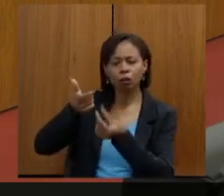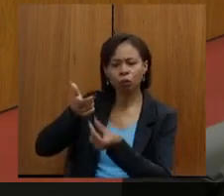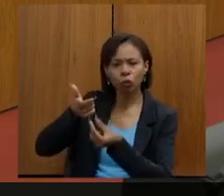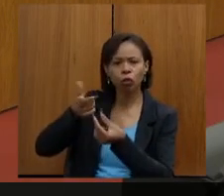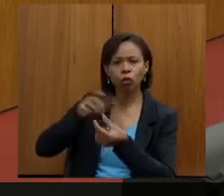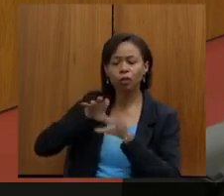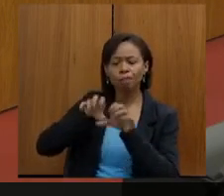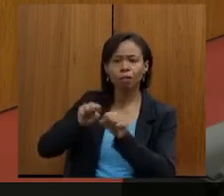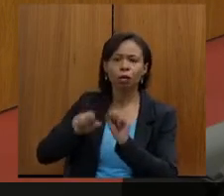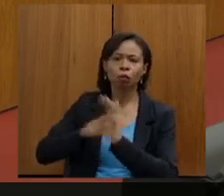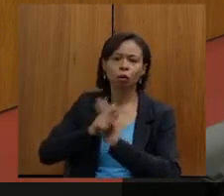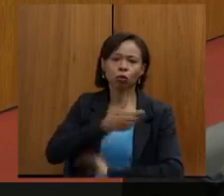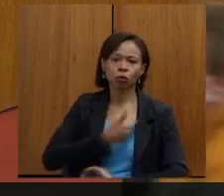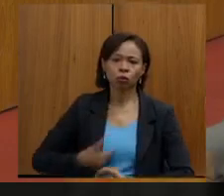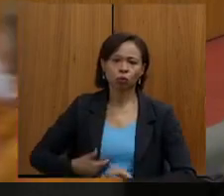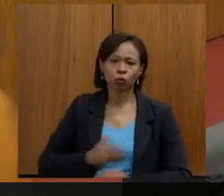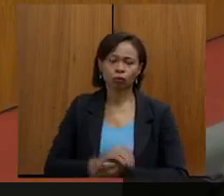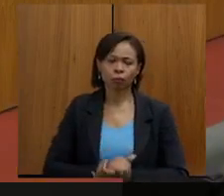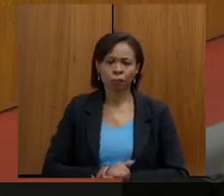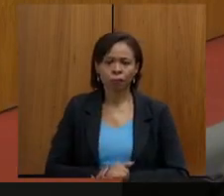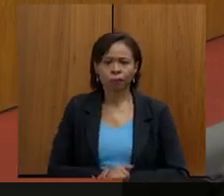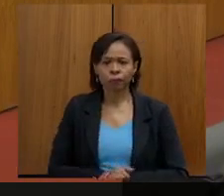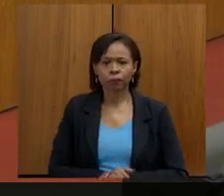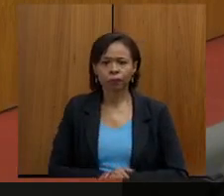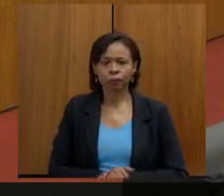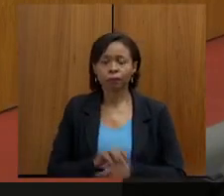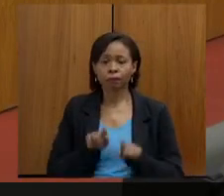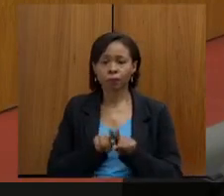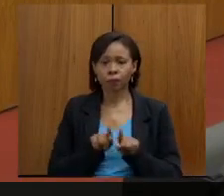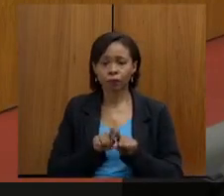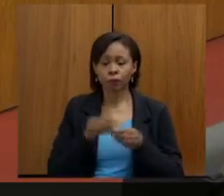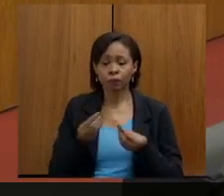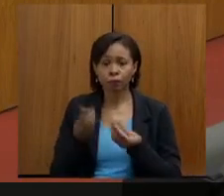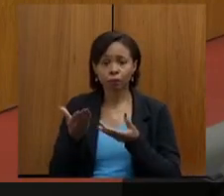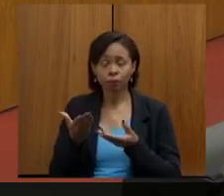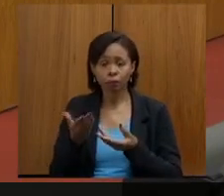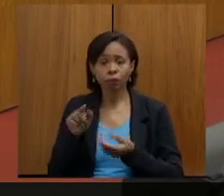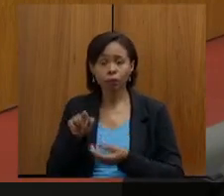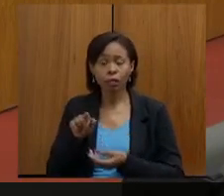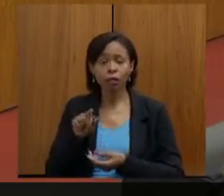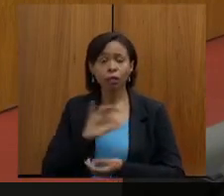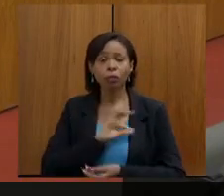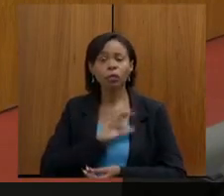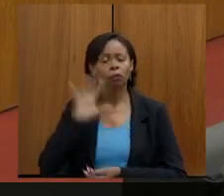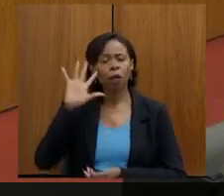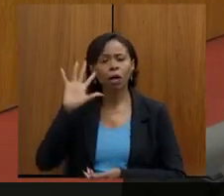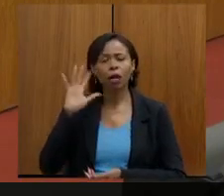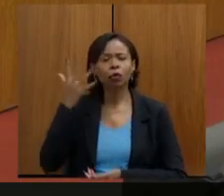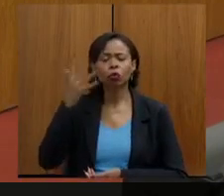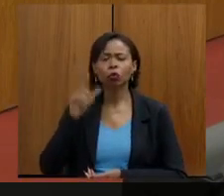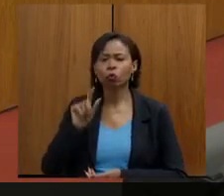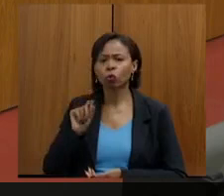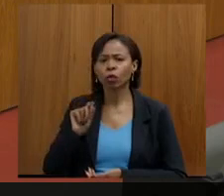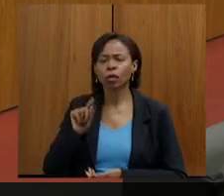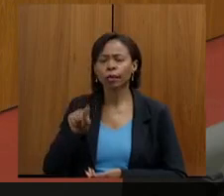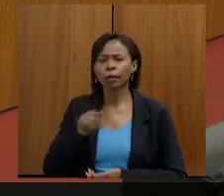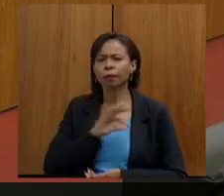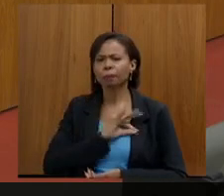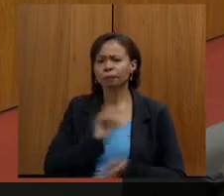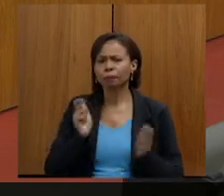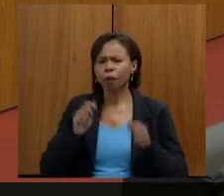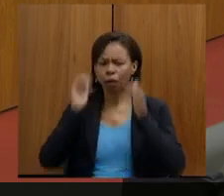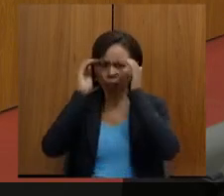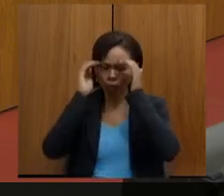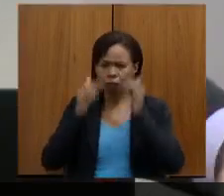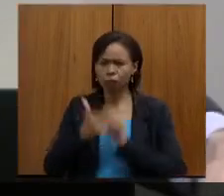apreendidas pelo Estado e também seja encaminhada à Polícia Militar de Minas Gerais pedir providências para que a instituição possa